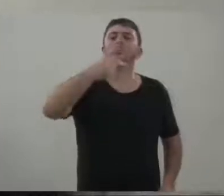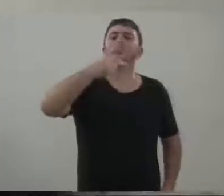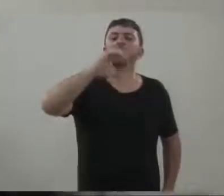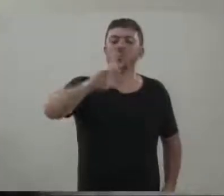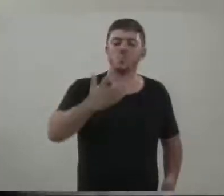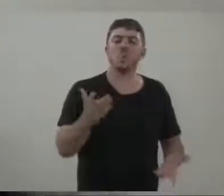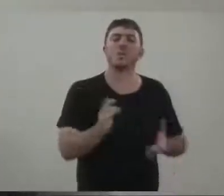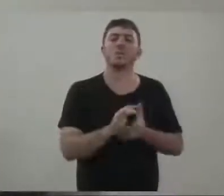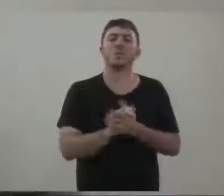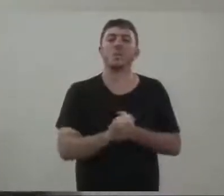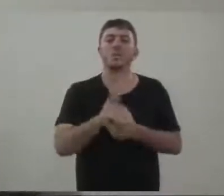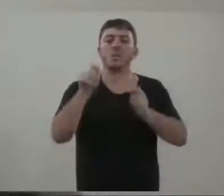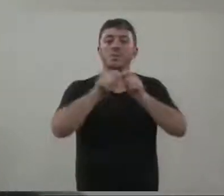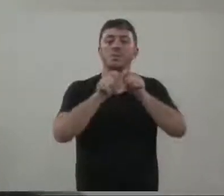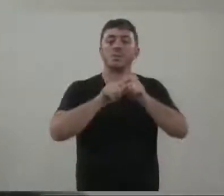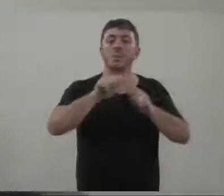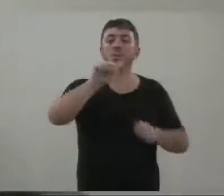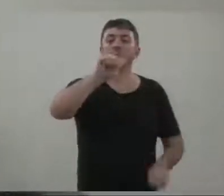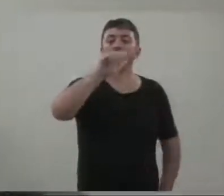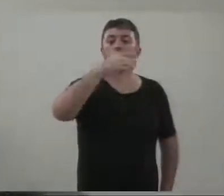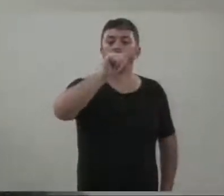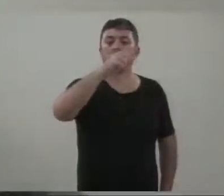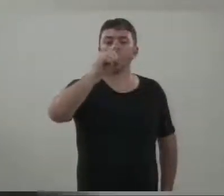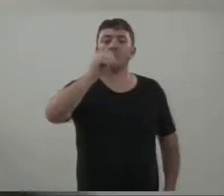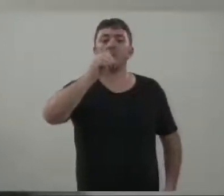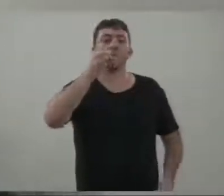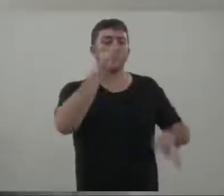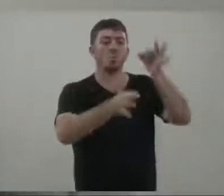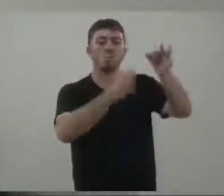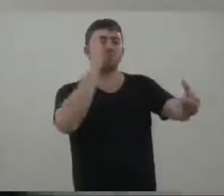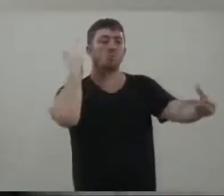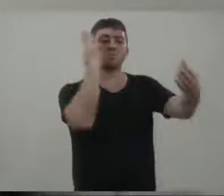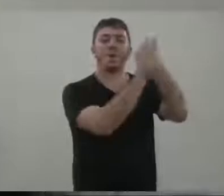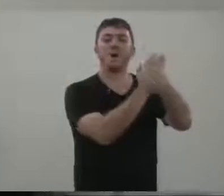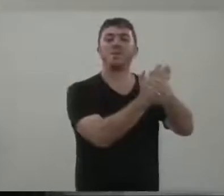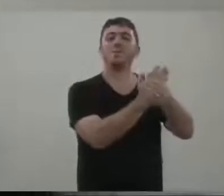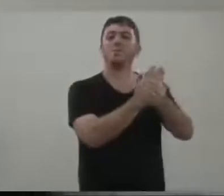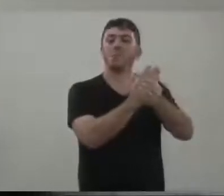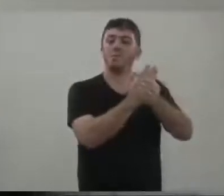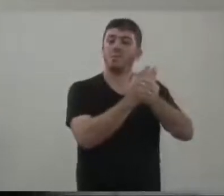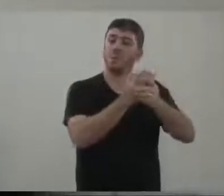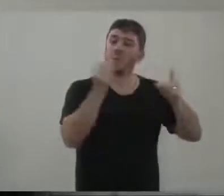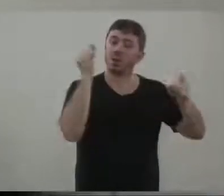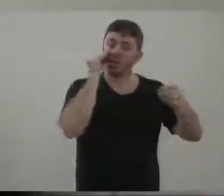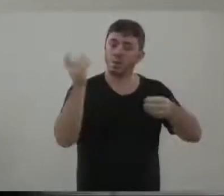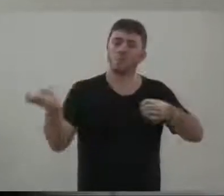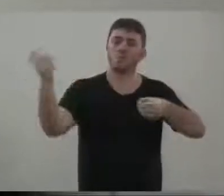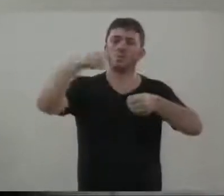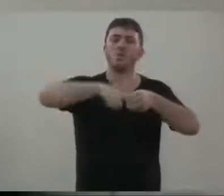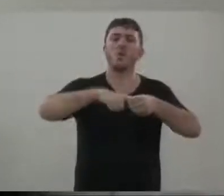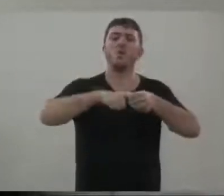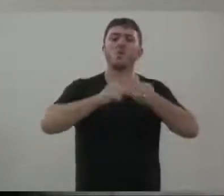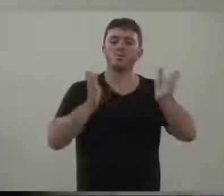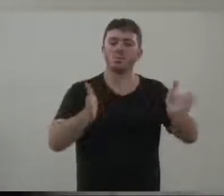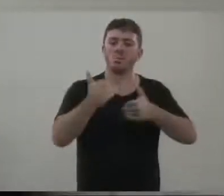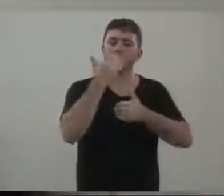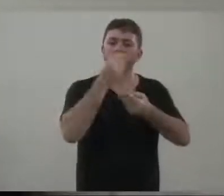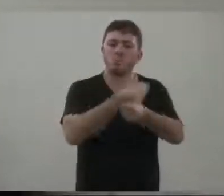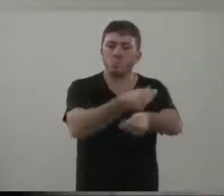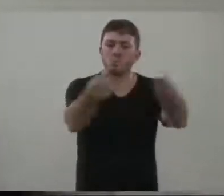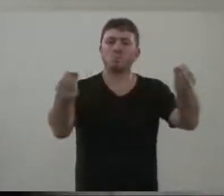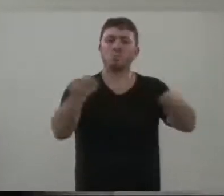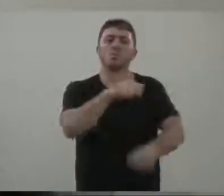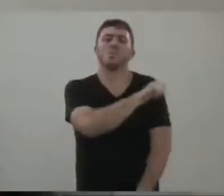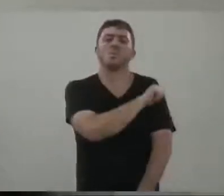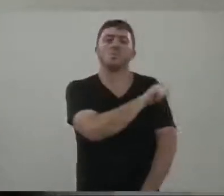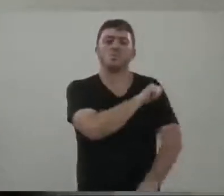a ingressarmos com uma ação na Justiça para tentar reverter essa situação. Então, primeiro,